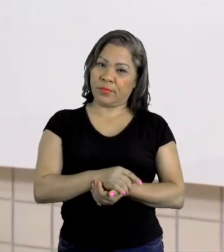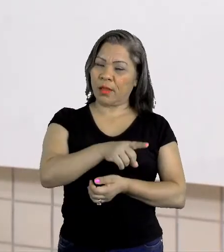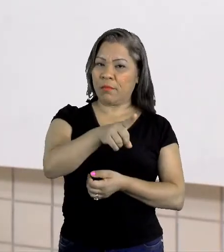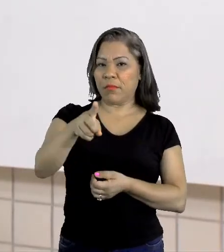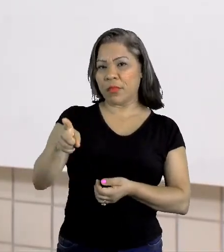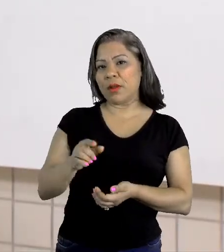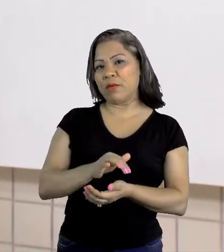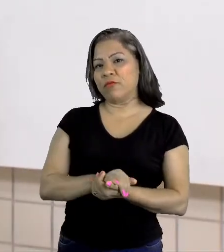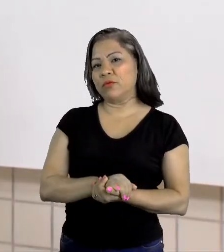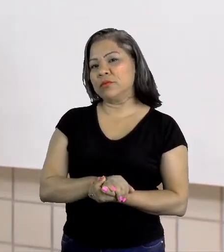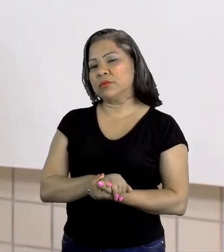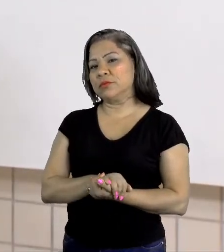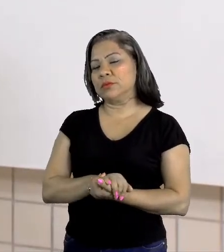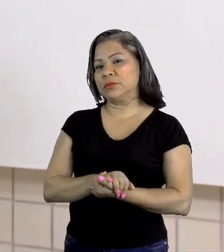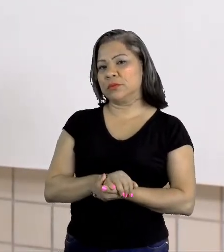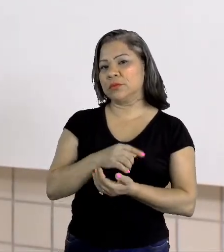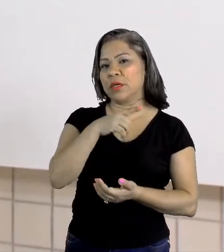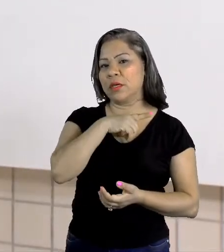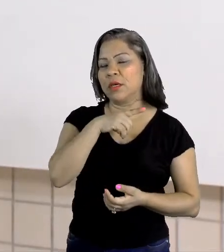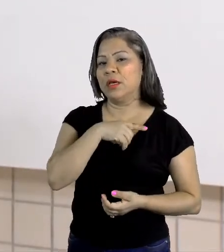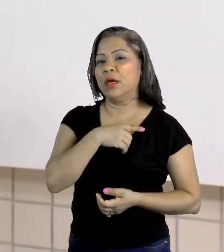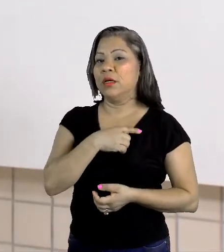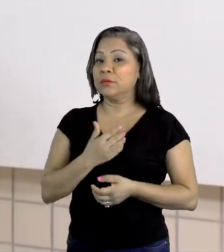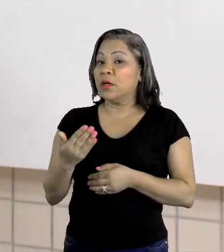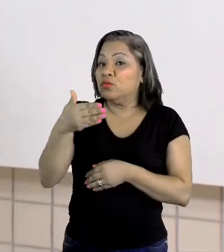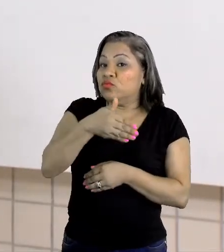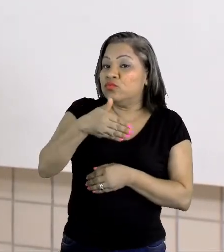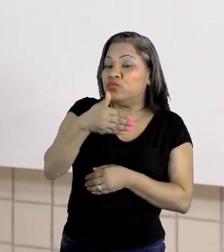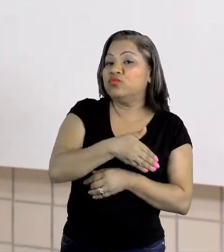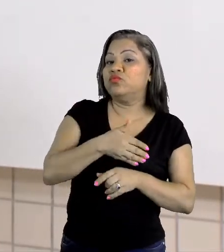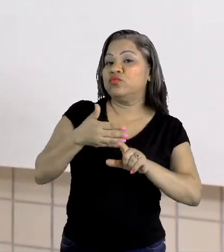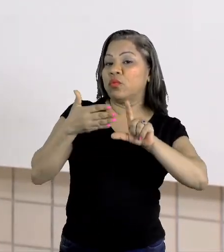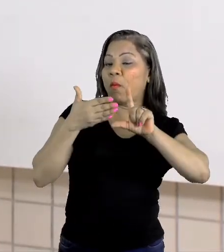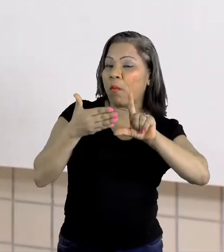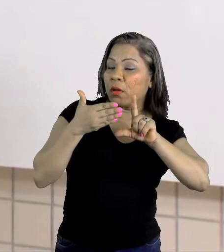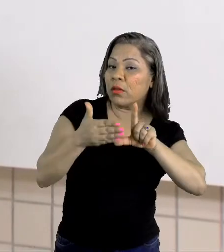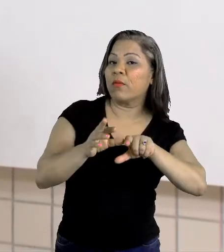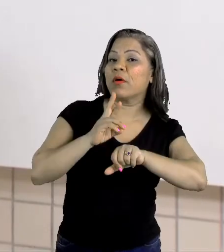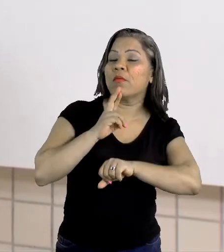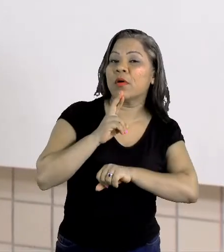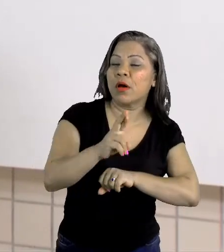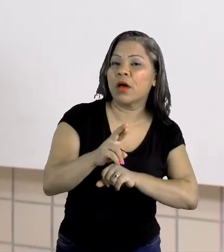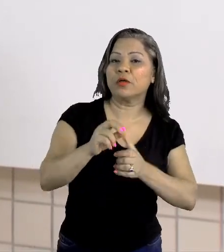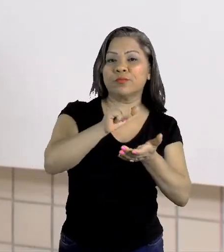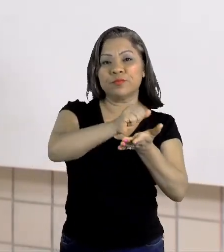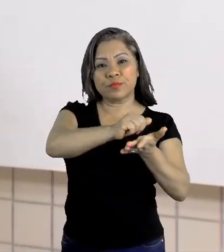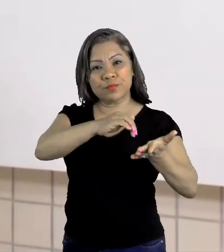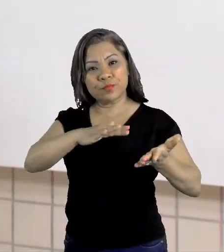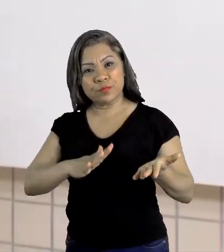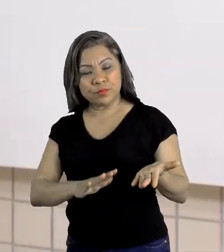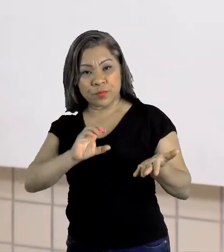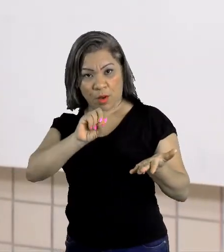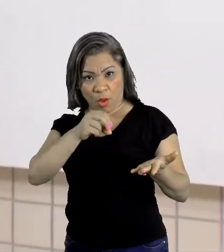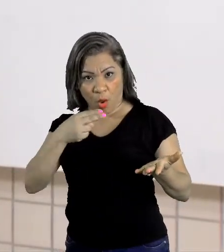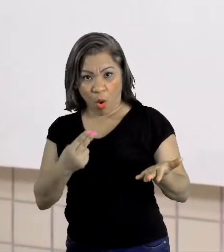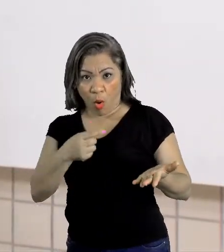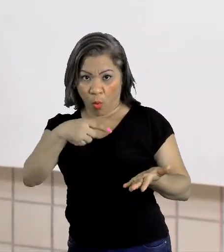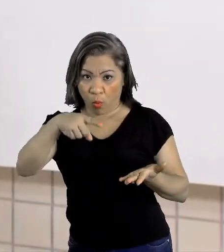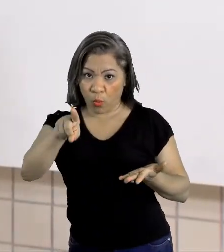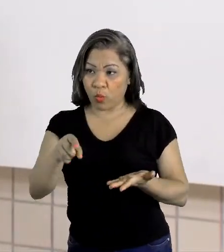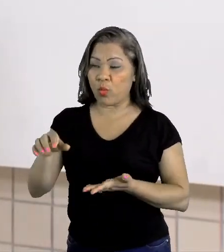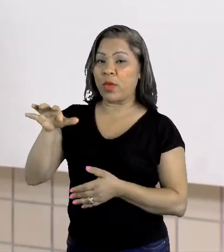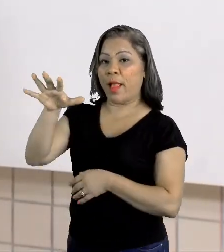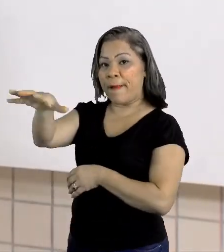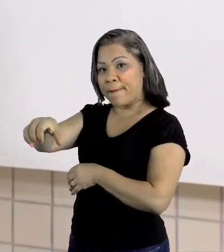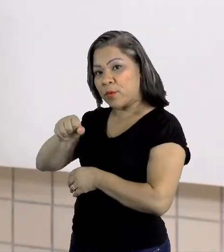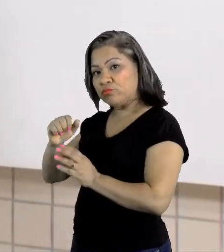você ter o acesso à plataforma, responder as suas atividades ou ir lá buscar atividade na